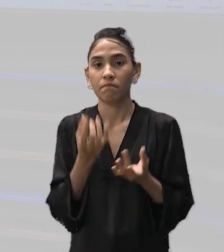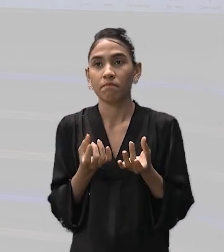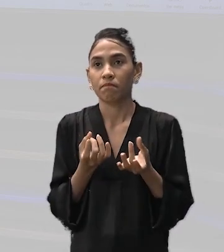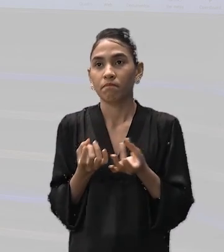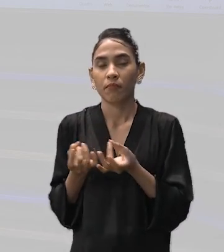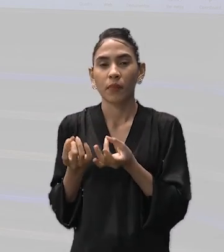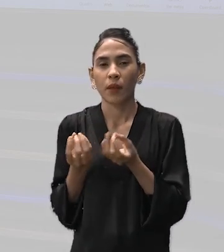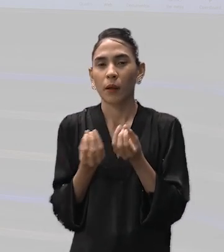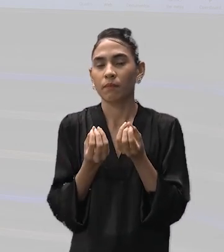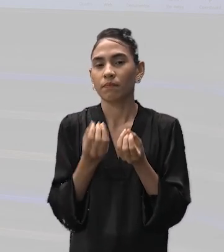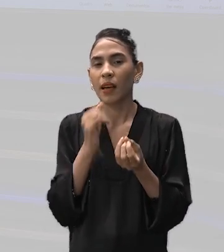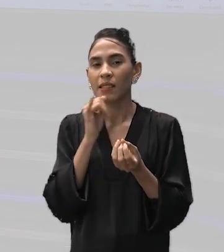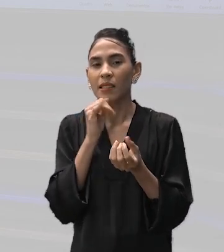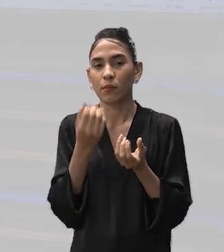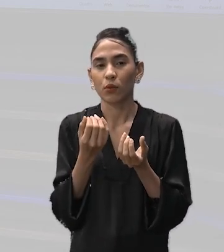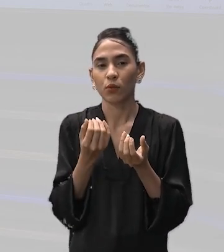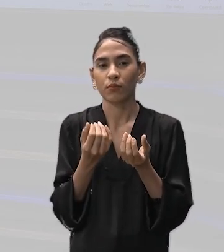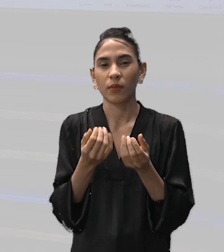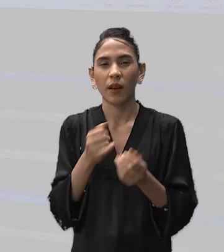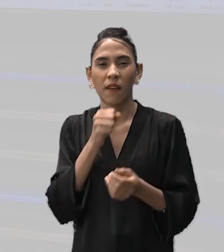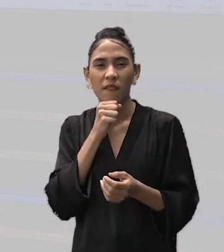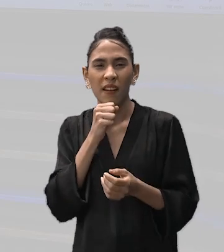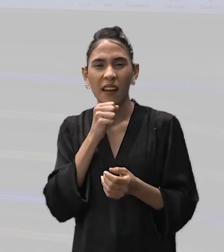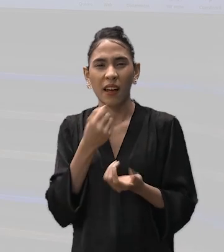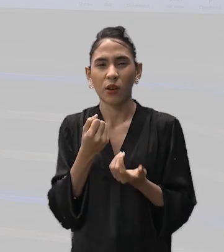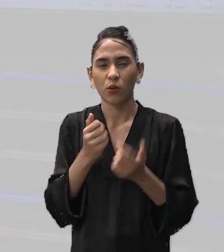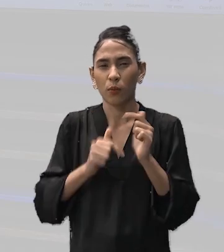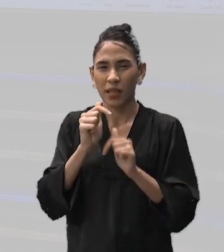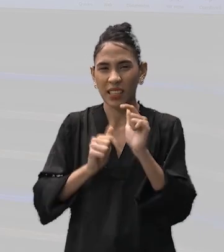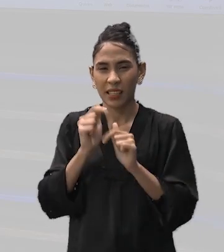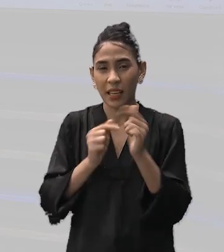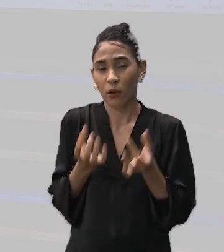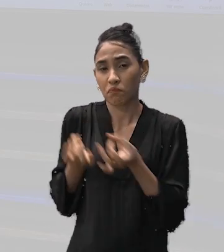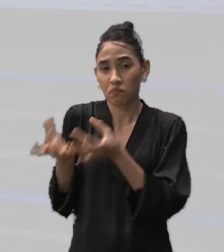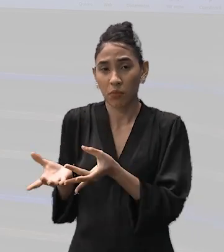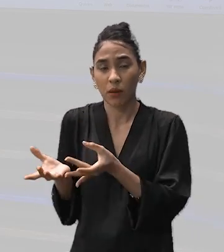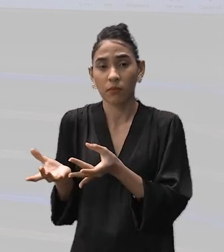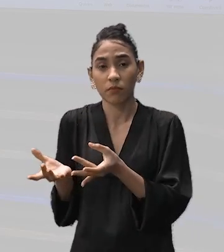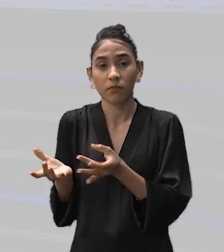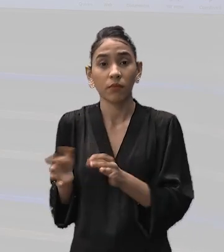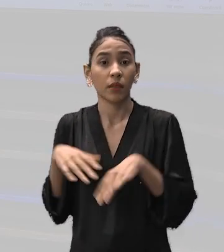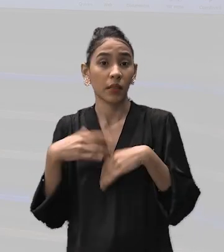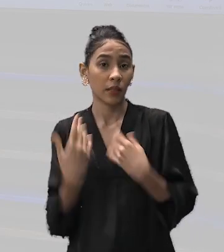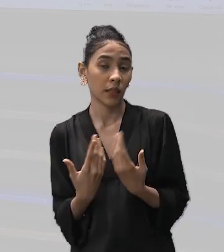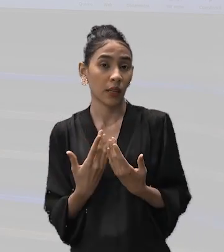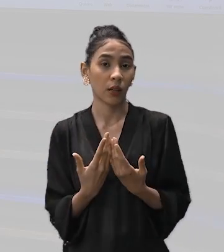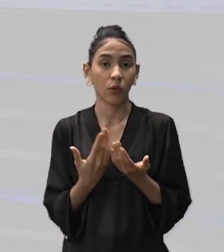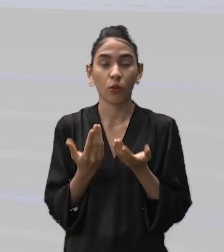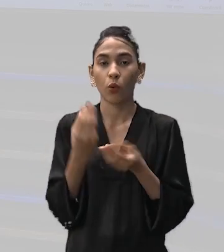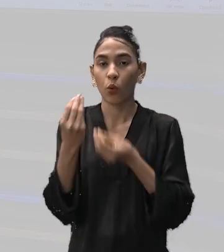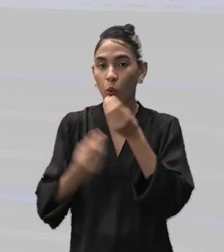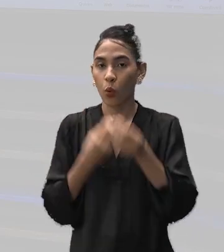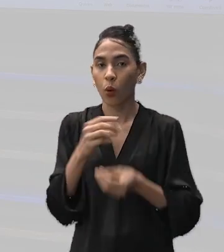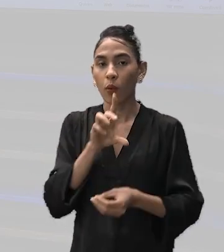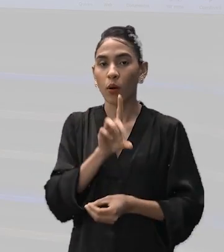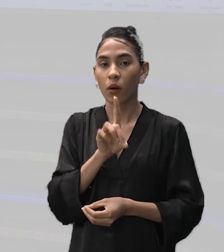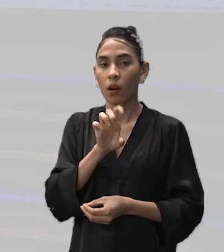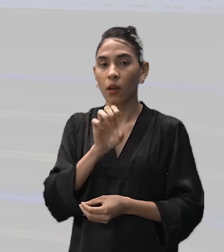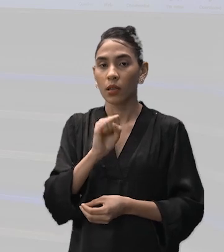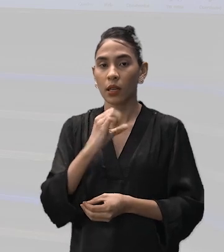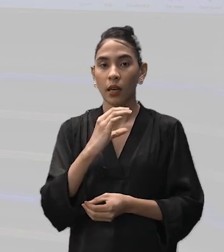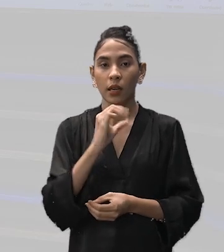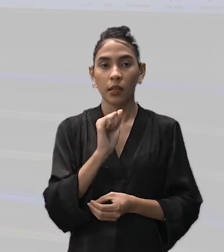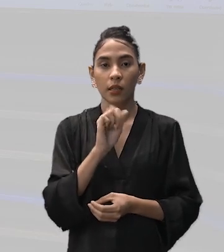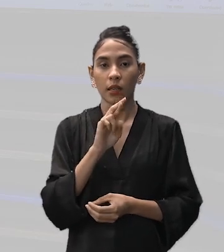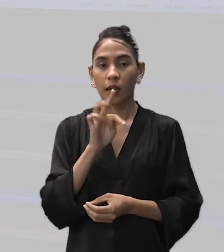vai se desfazer do aparelho velho, do aparelho antigo. E aí, esse modo de descartar, é importante